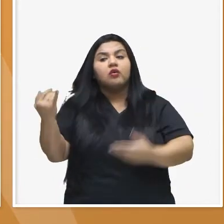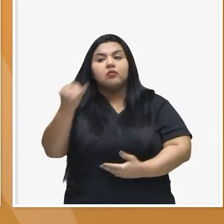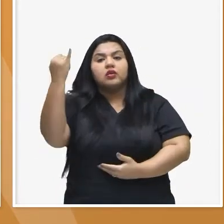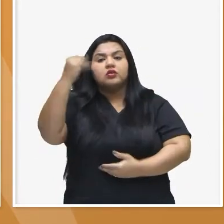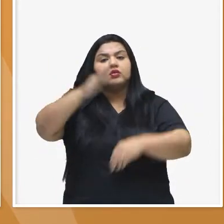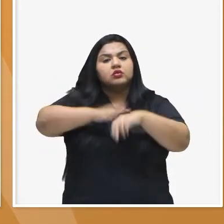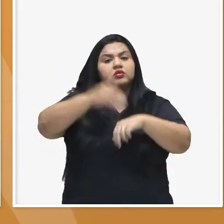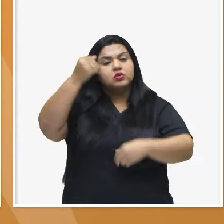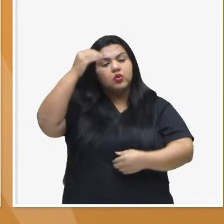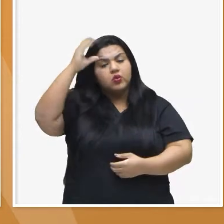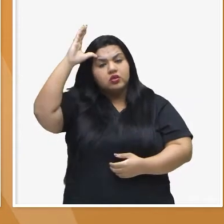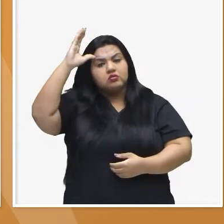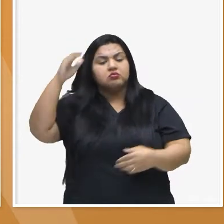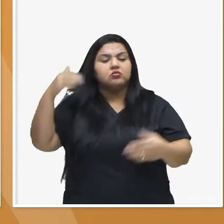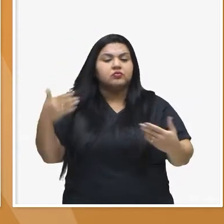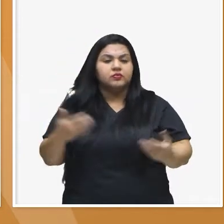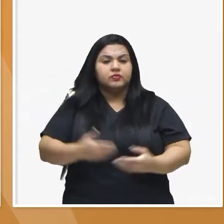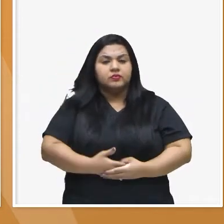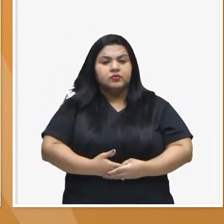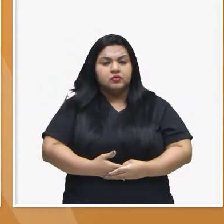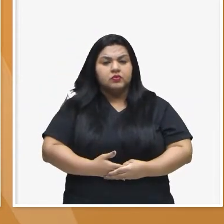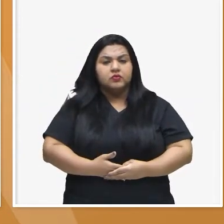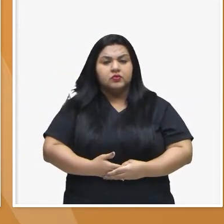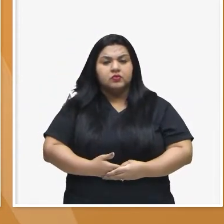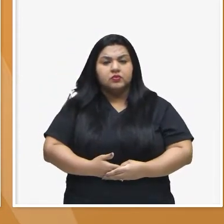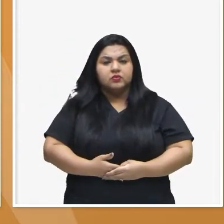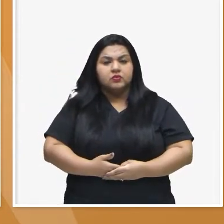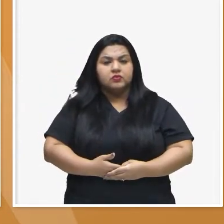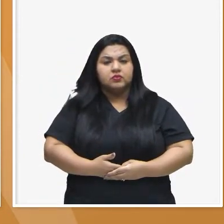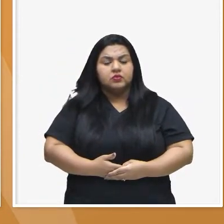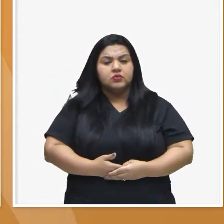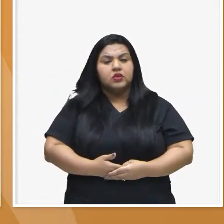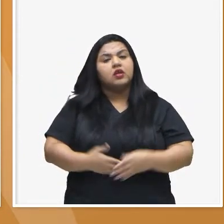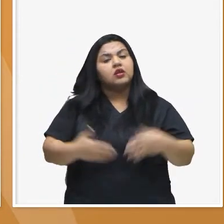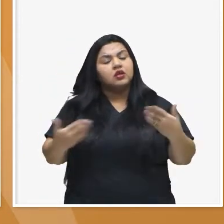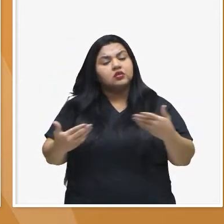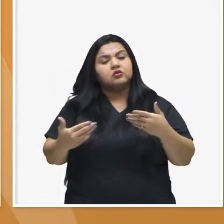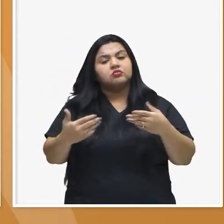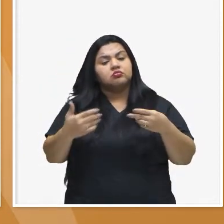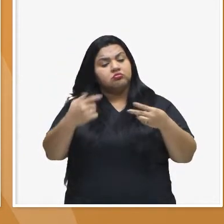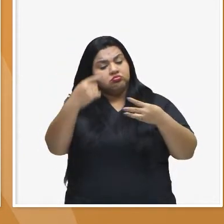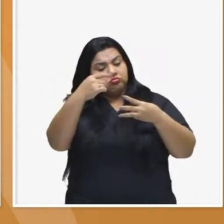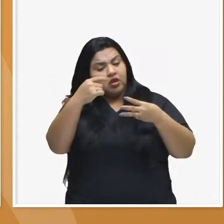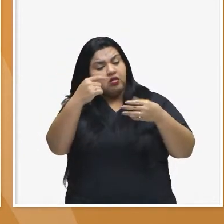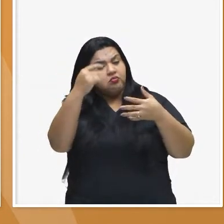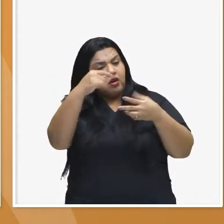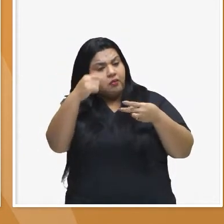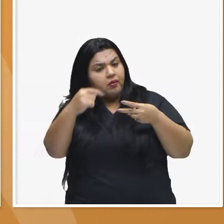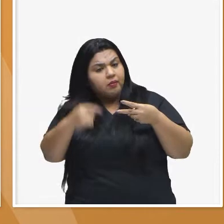do conhecimento? Então, essas questões elas vão, então,